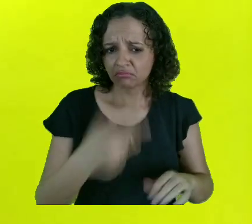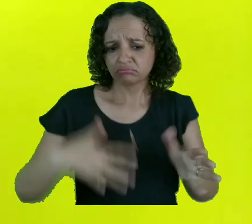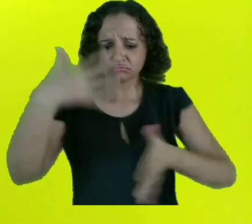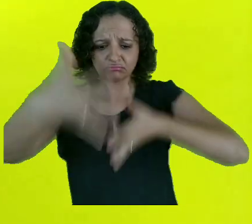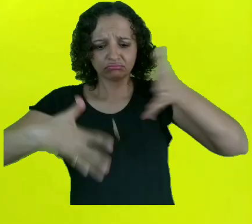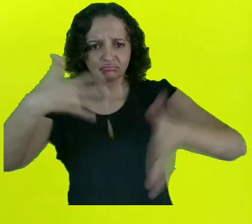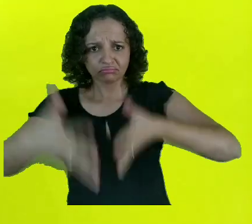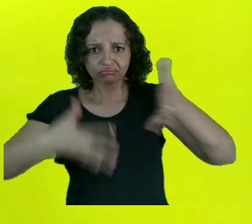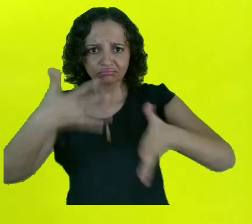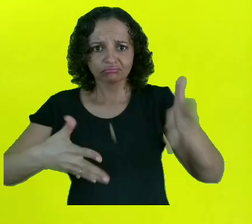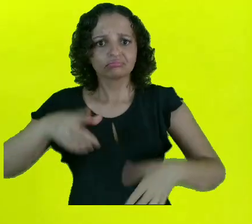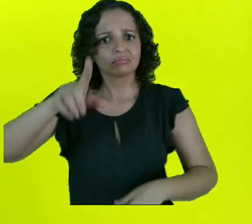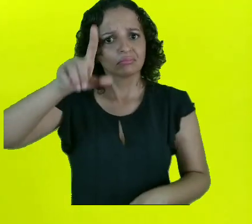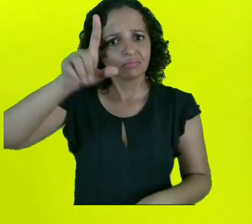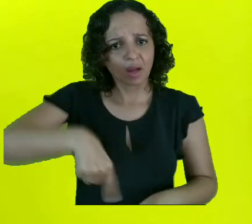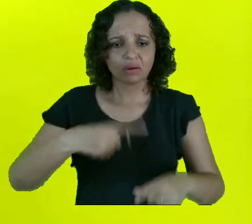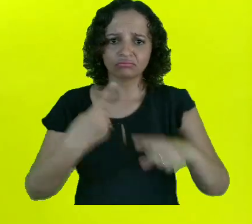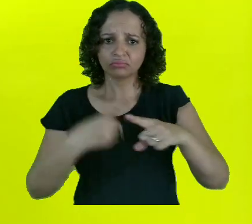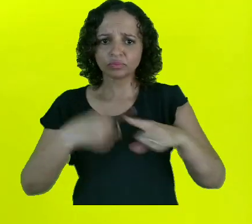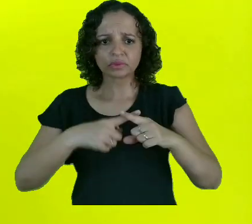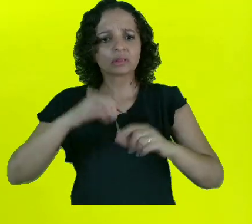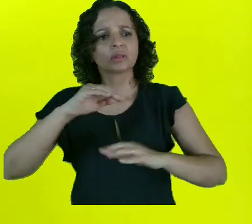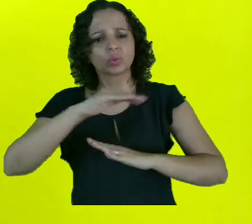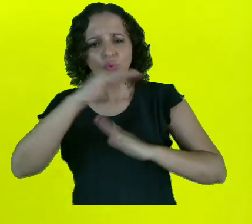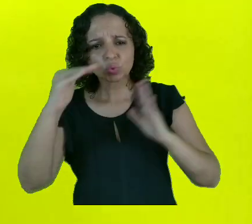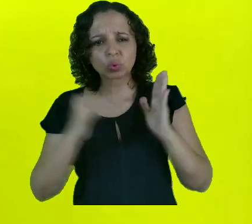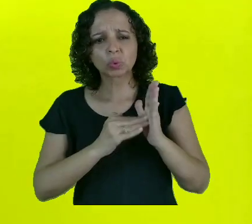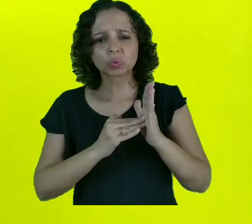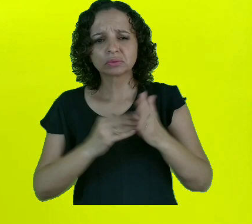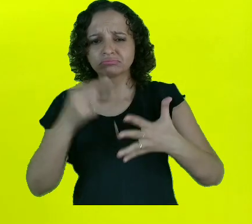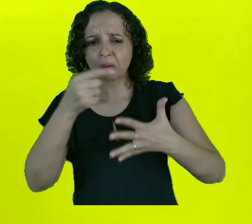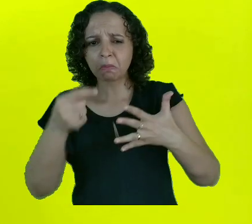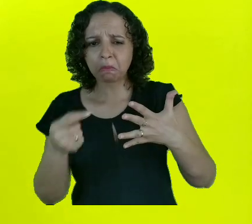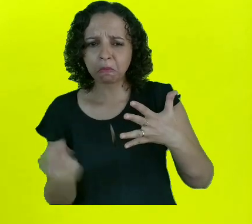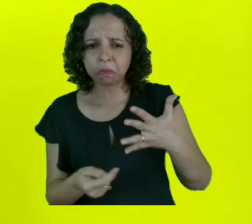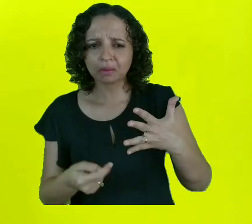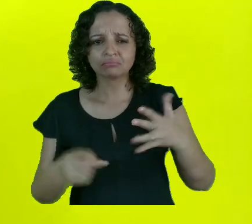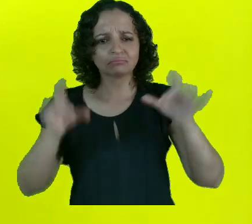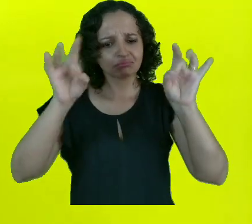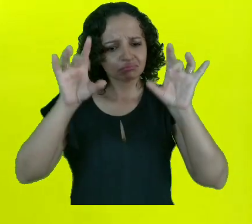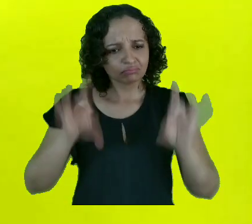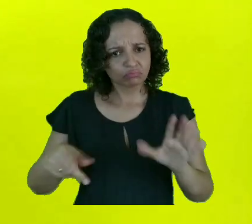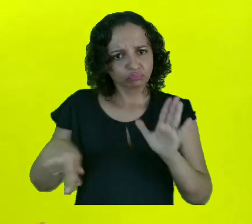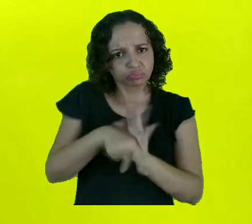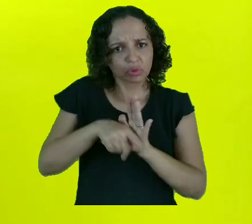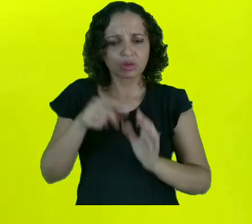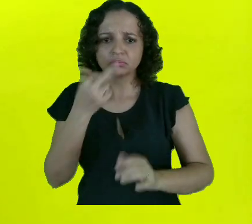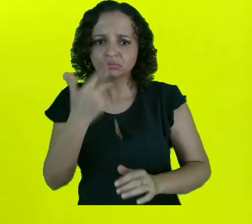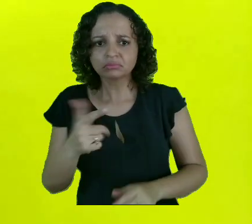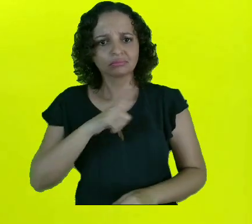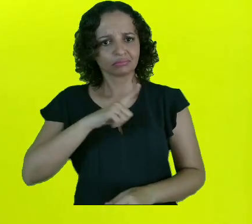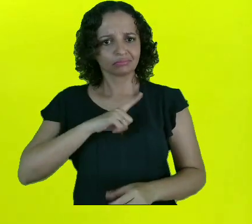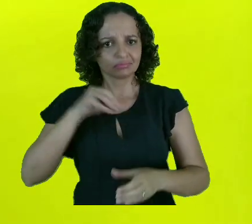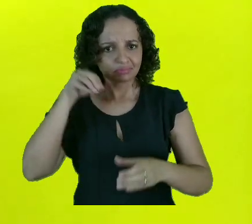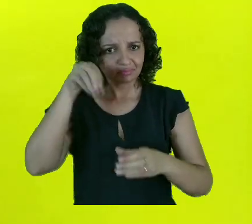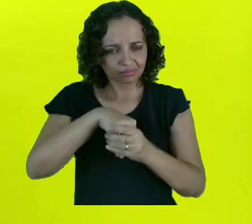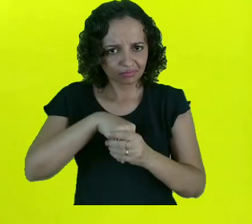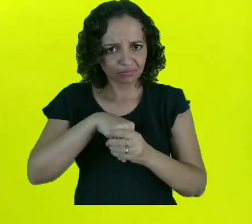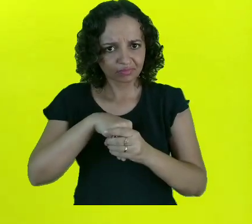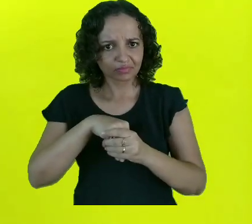outra língua tem, certo? Então, a língua de sinais, ela tem o significado,